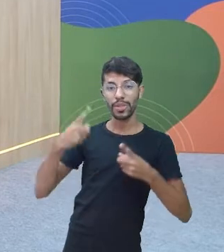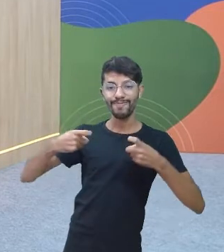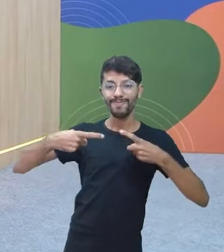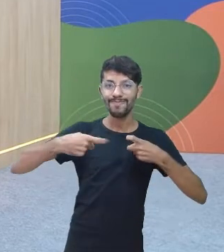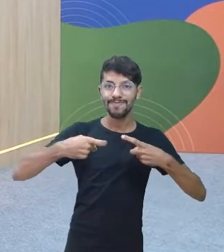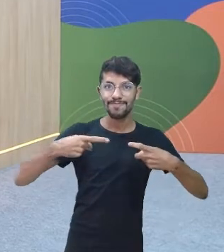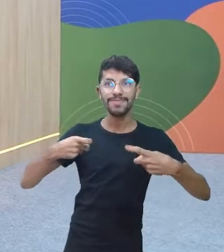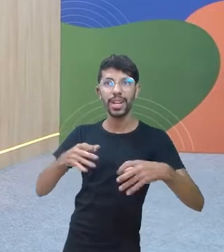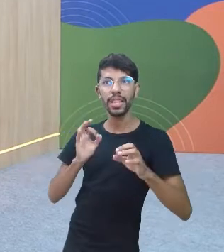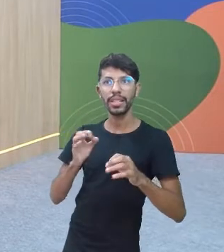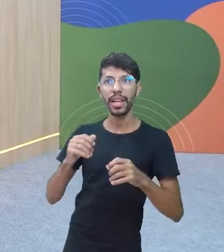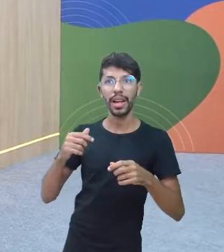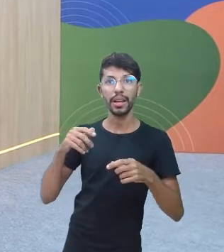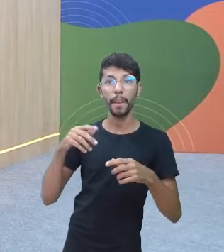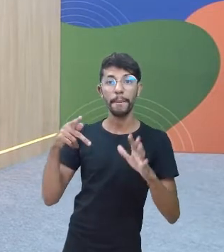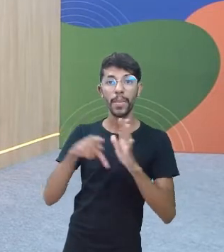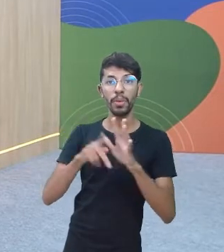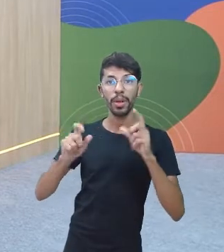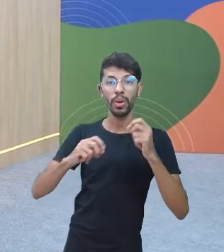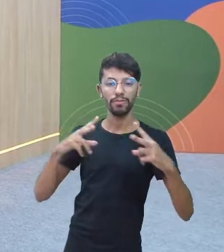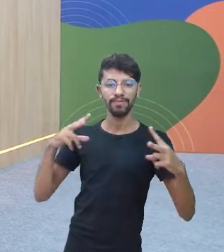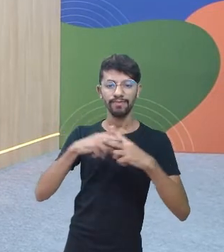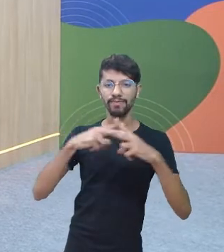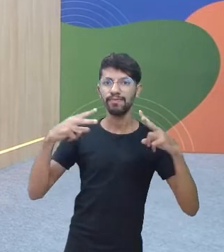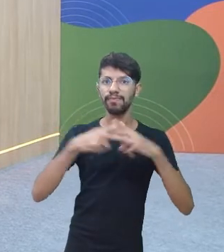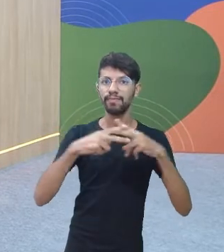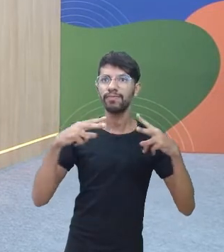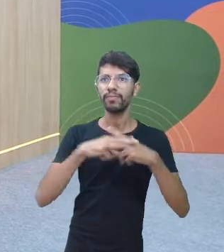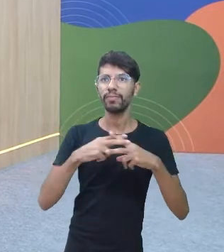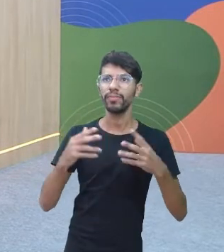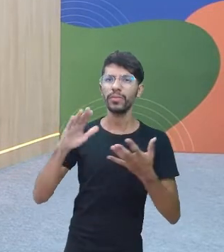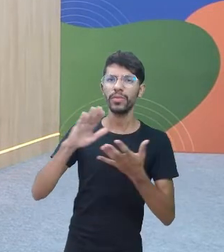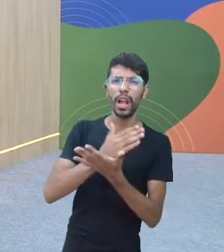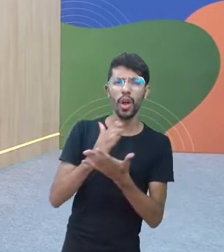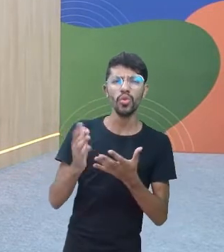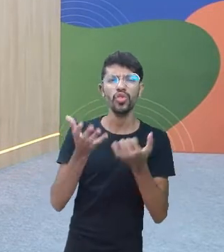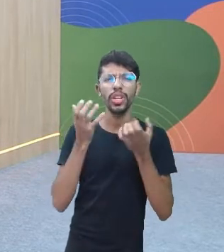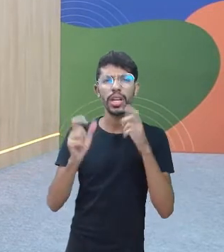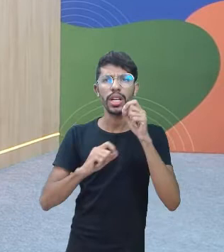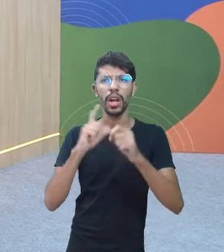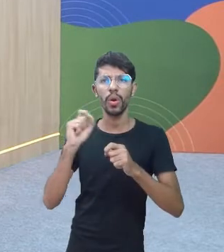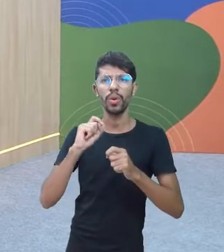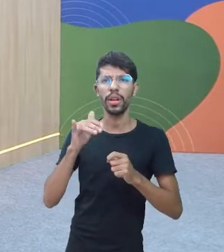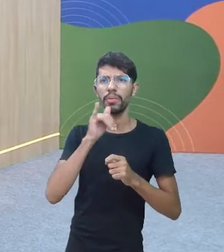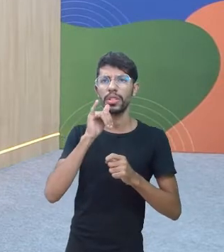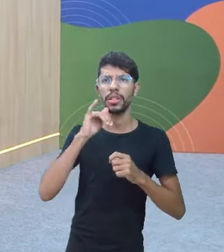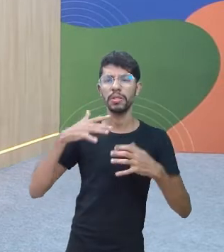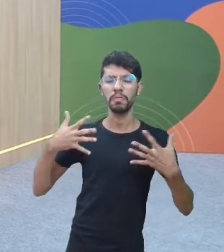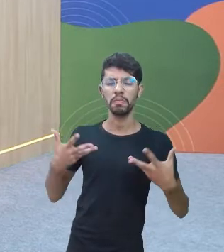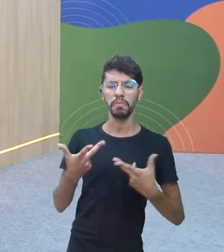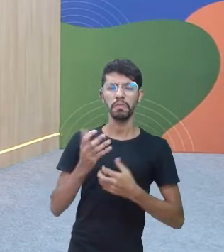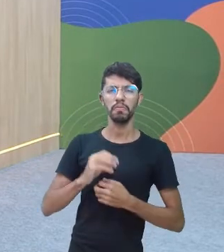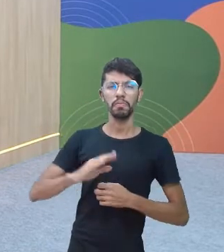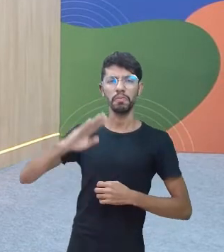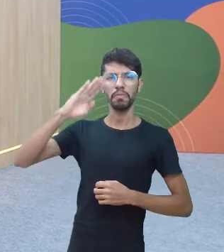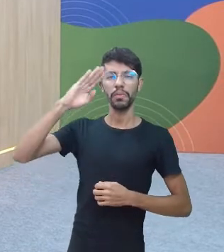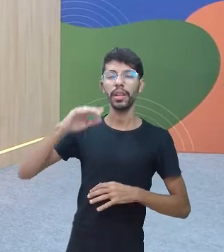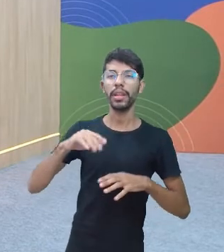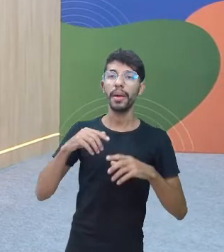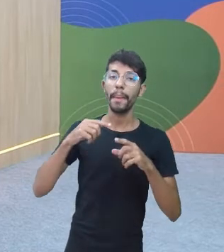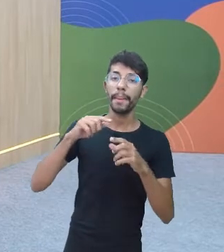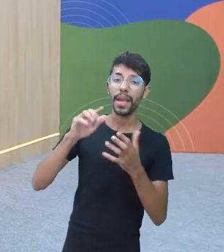colocados para batalhar. Alguns buscavam honra, glória, reconhecimento e até a liberdade através das